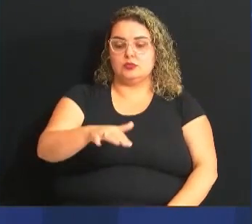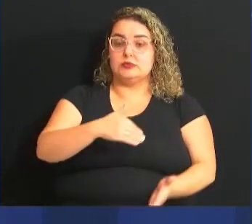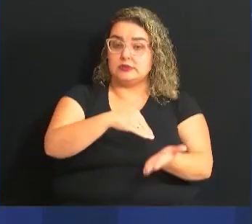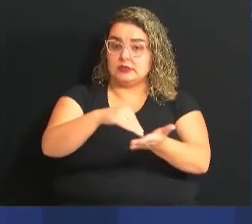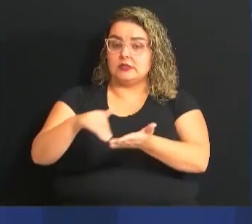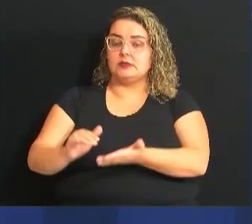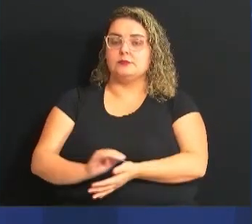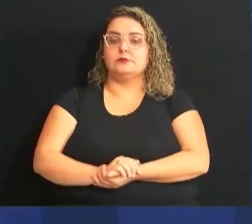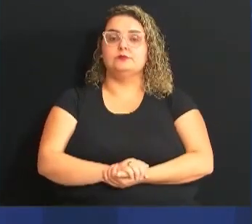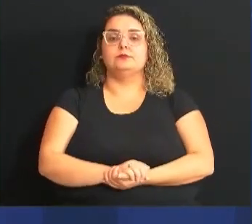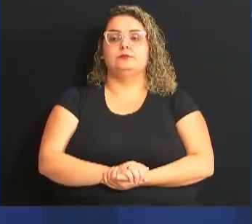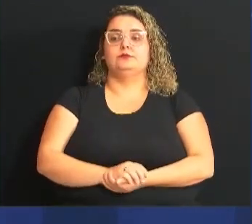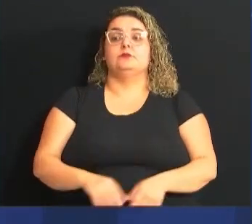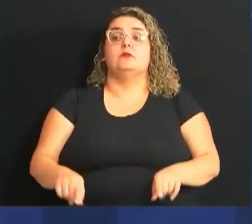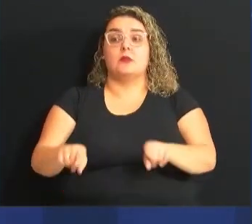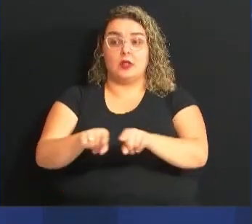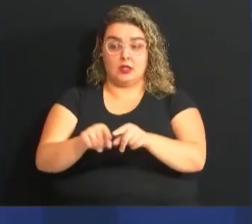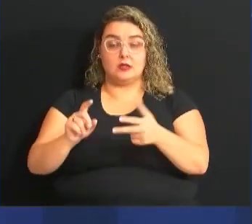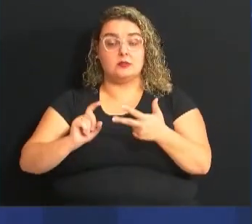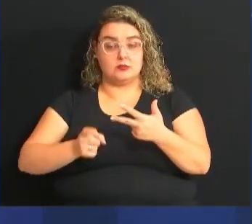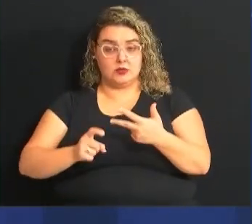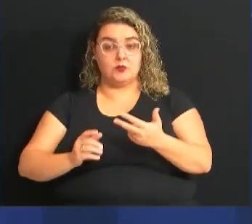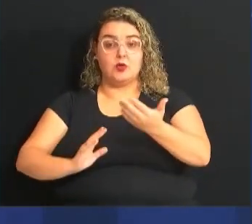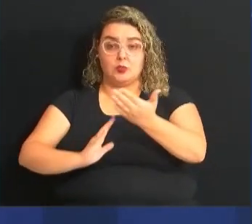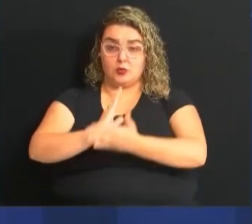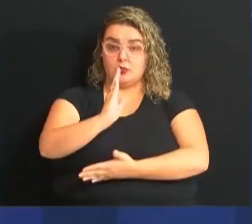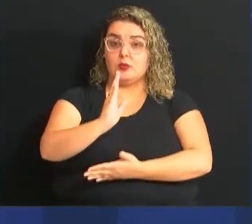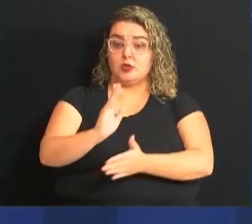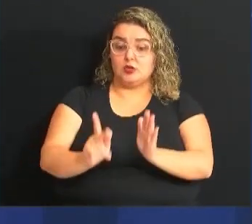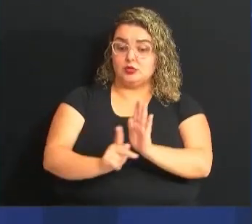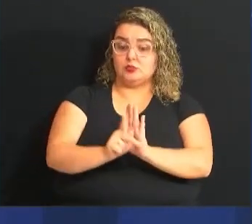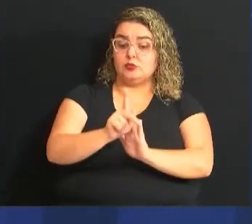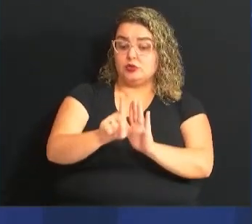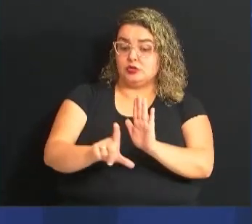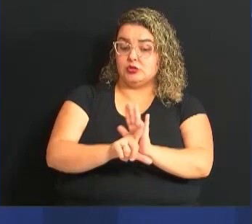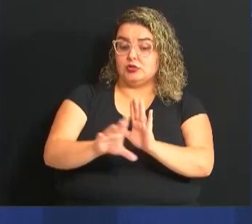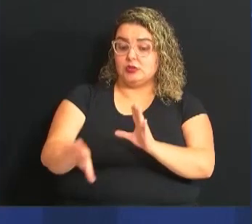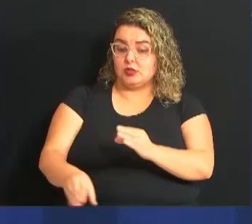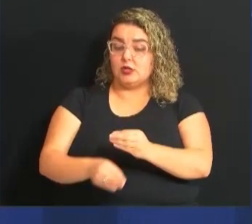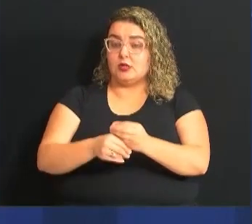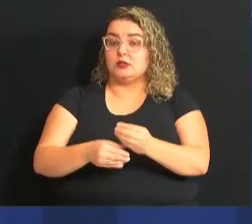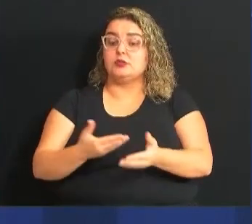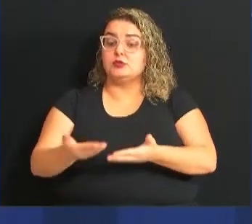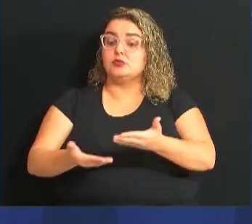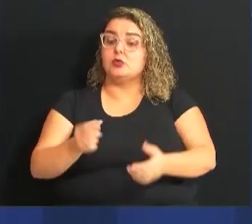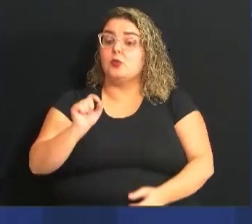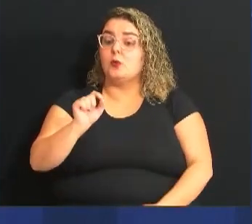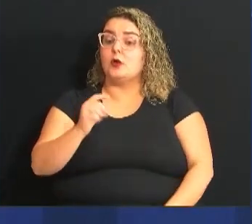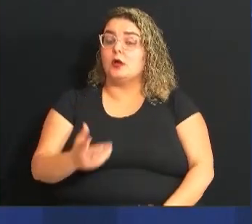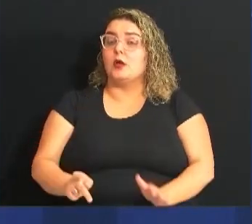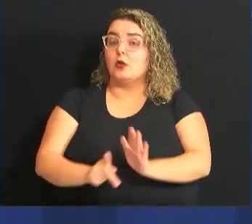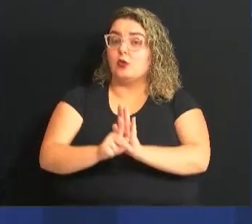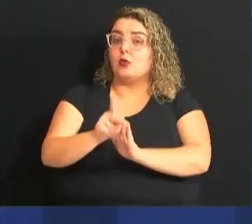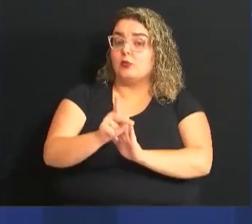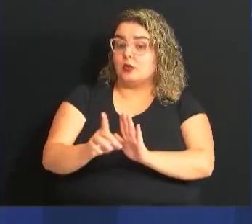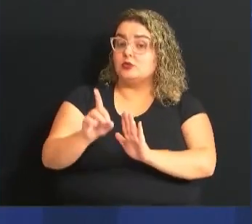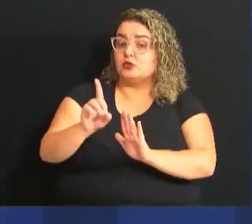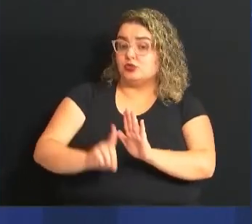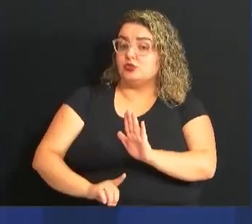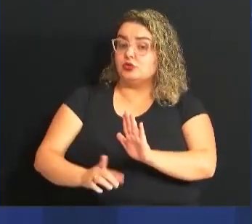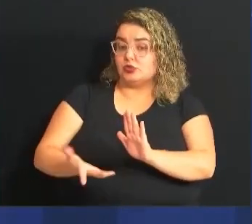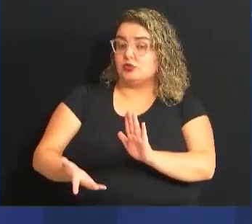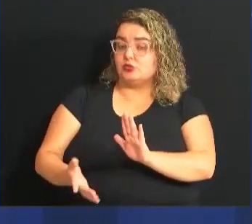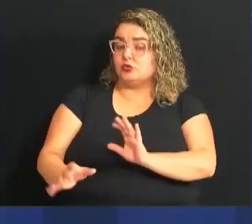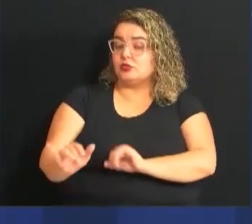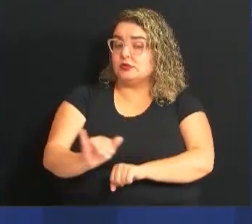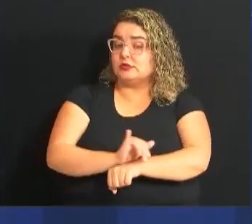E também do Executivo foi aprovado o projeto de lei complementar que trata sobre o Plano Diretor Estratégico da cidade.